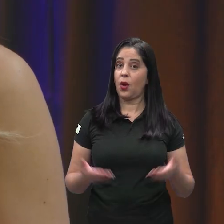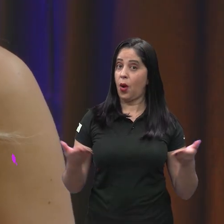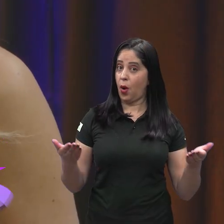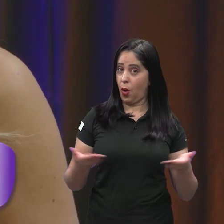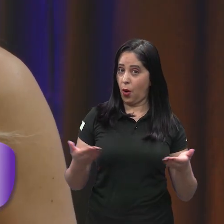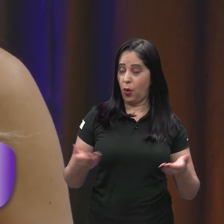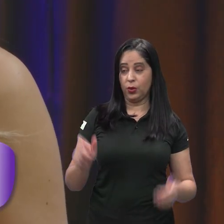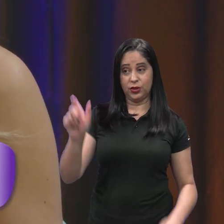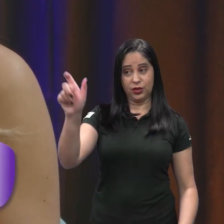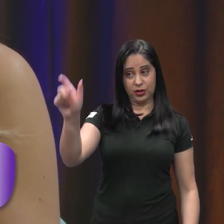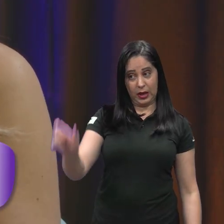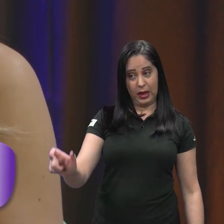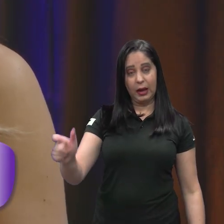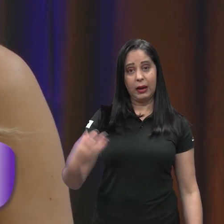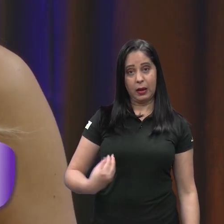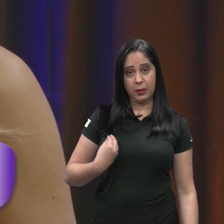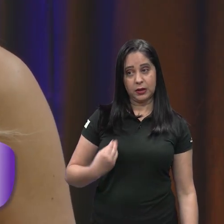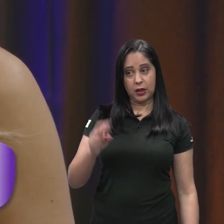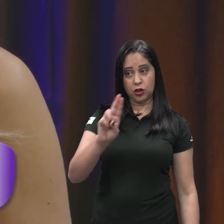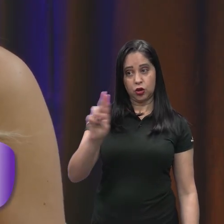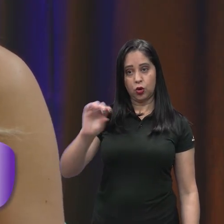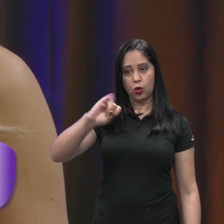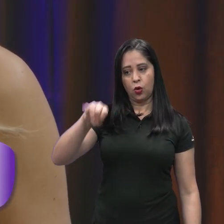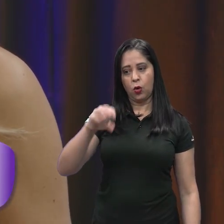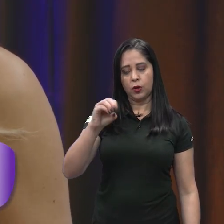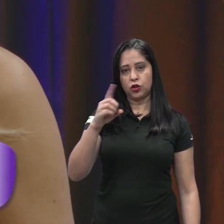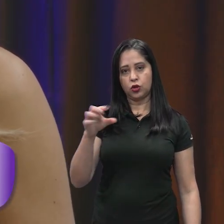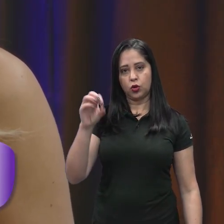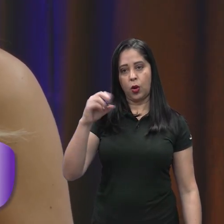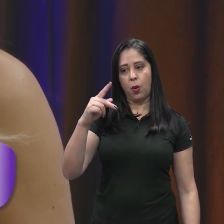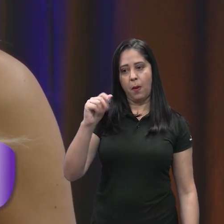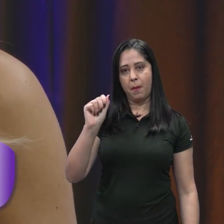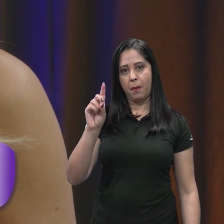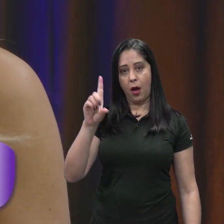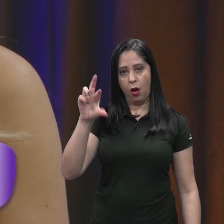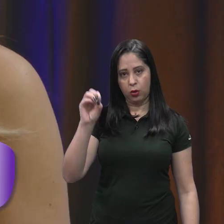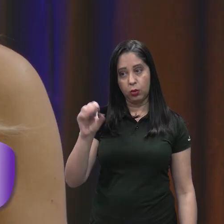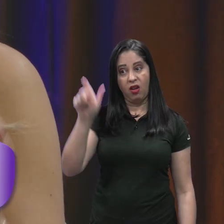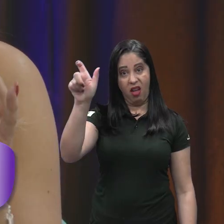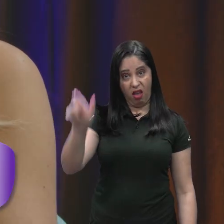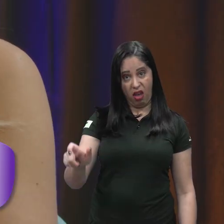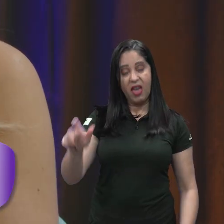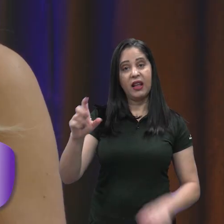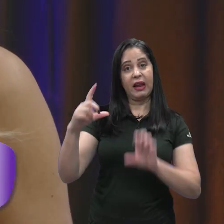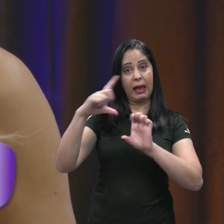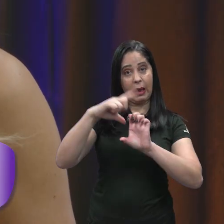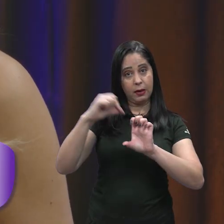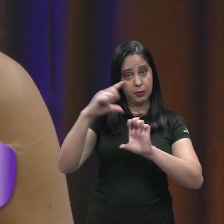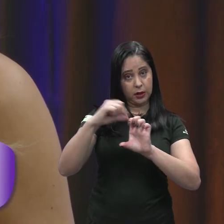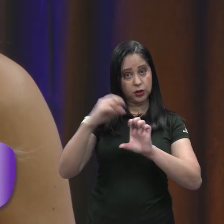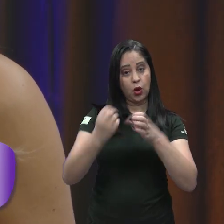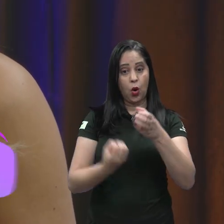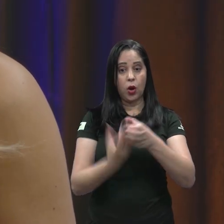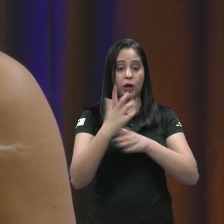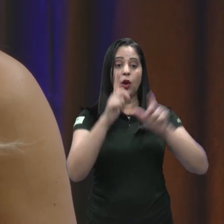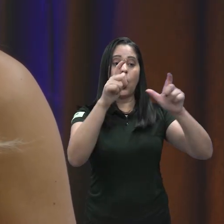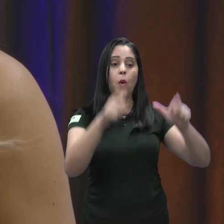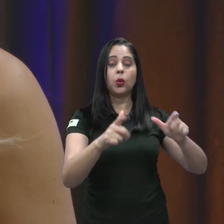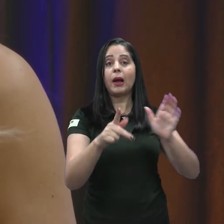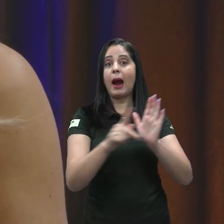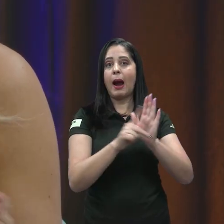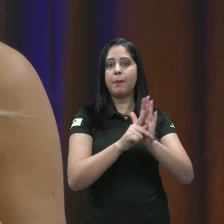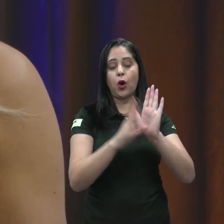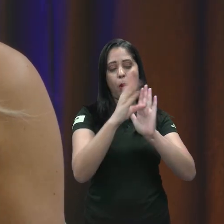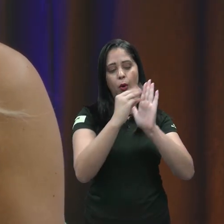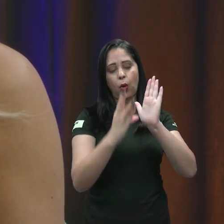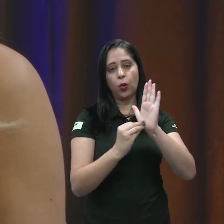Hoje recebemos João Paulo Venturelli, empreendedor, visionário e fundador de uma Content House aqui em São José dos Campos,